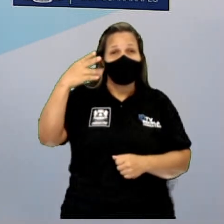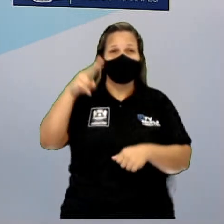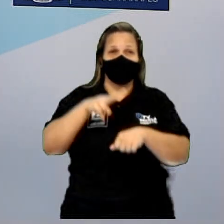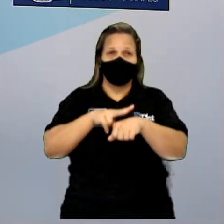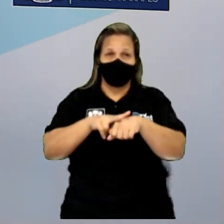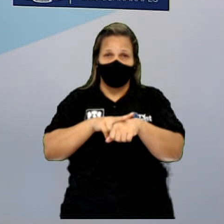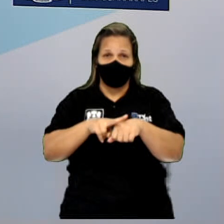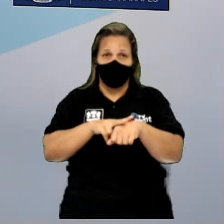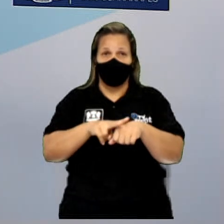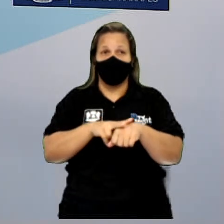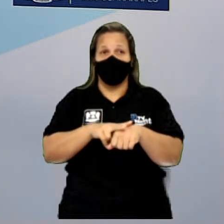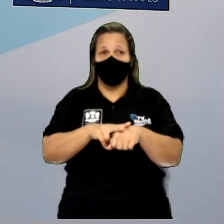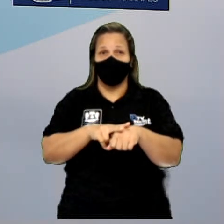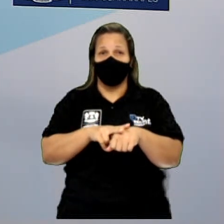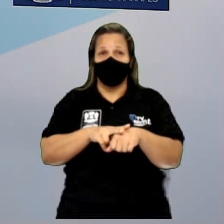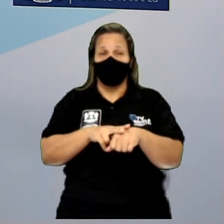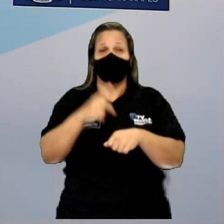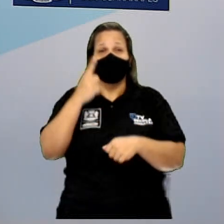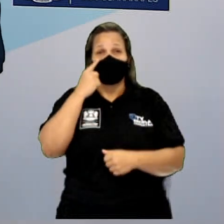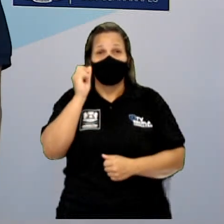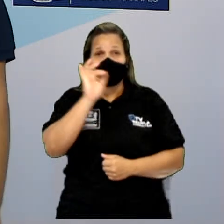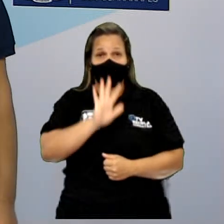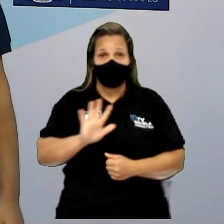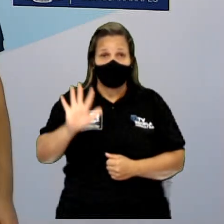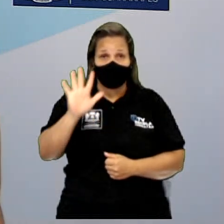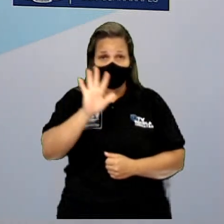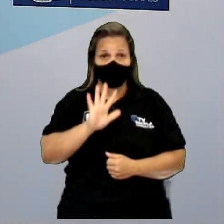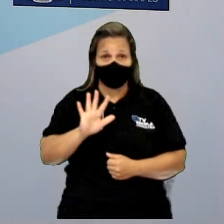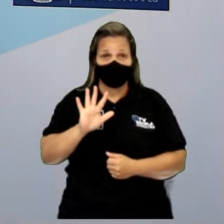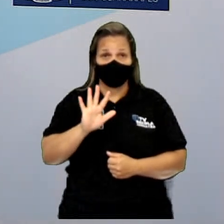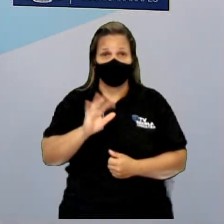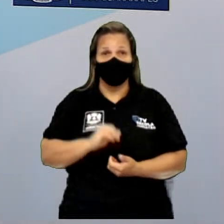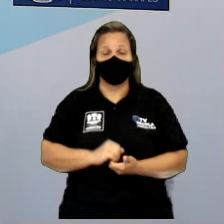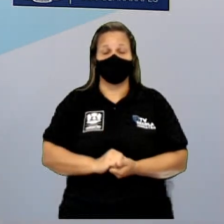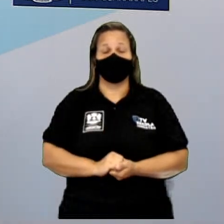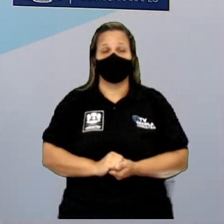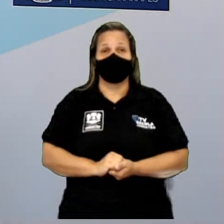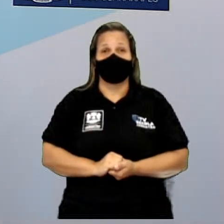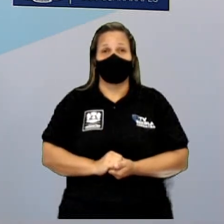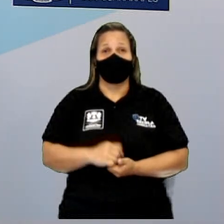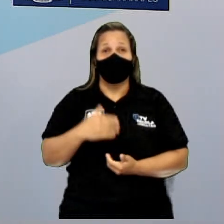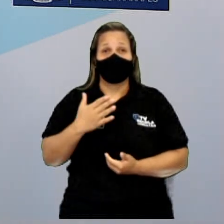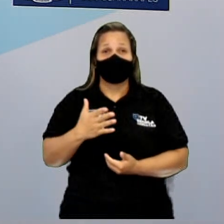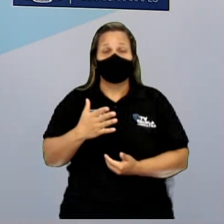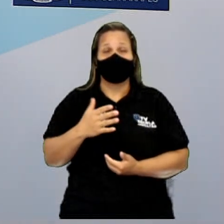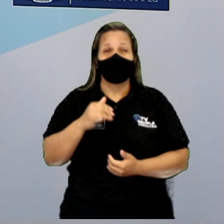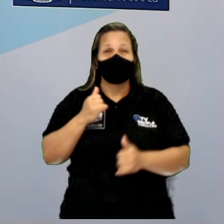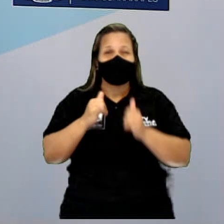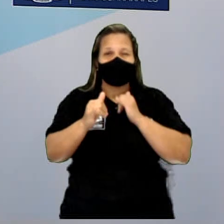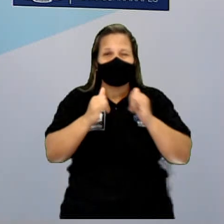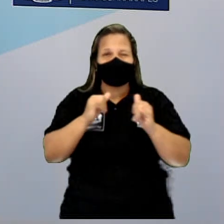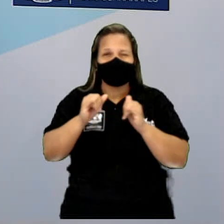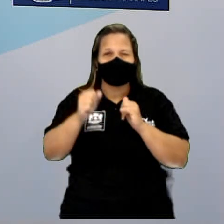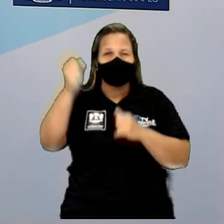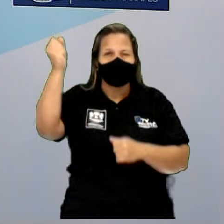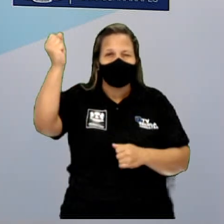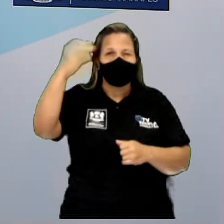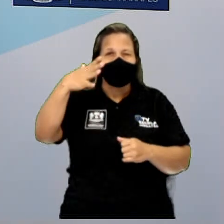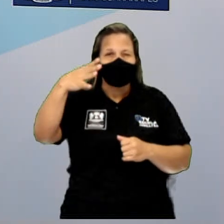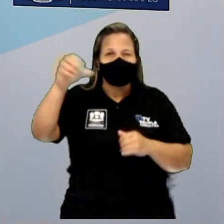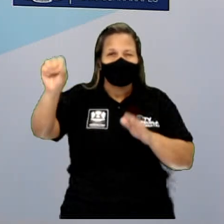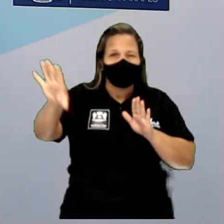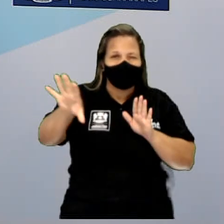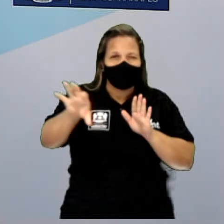luz e isso aqui, pega essa energia da luz e usa para fazer uma